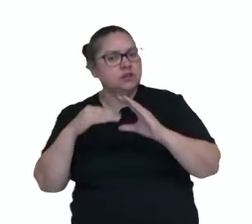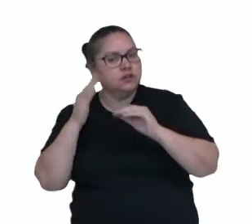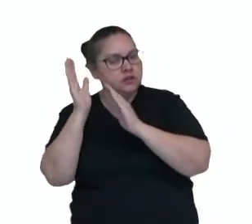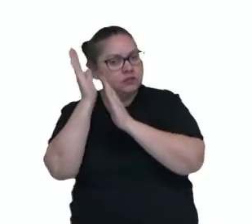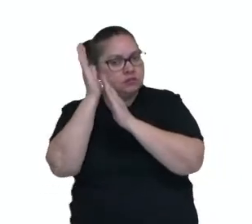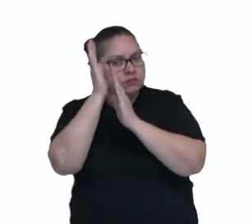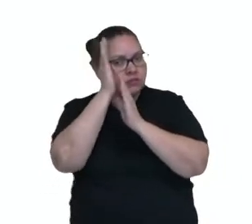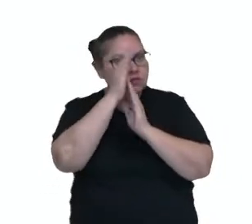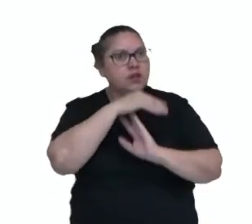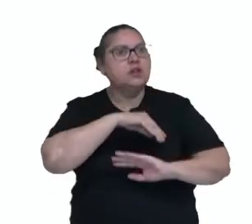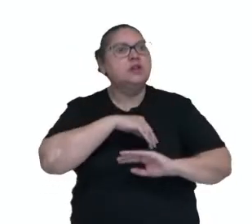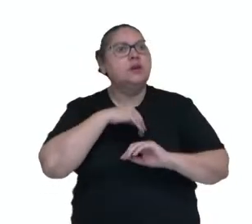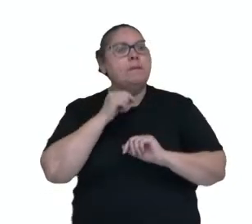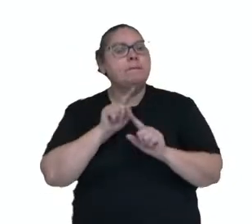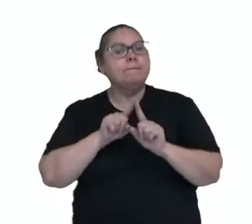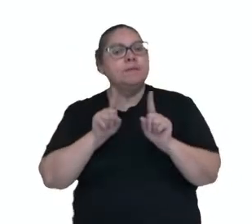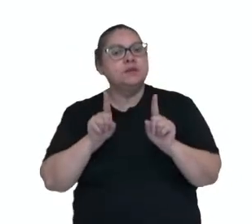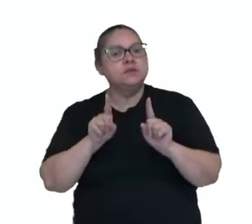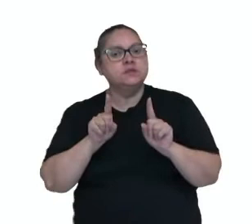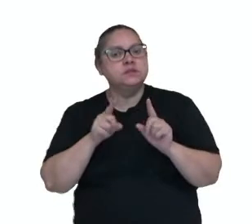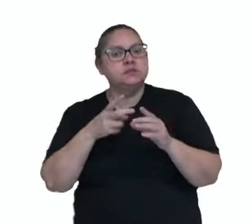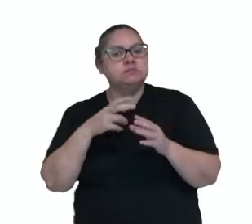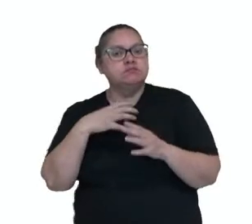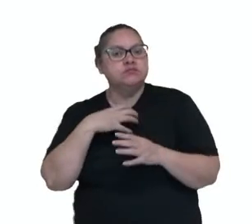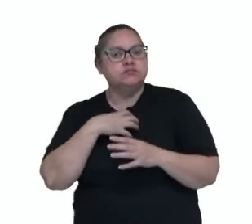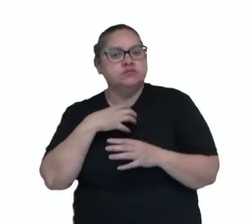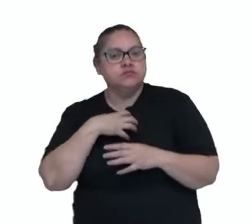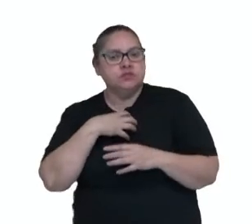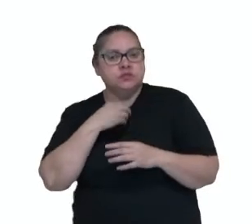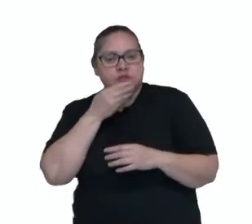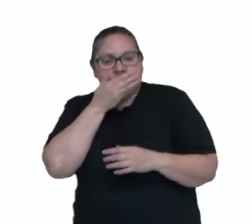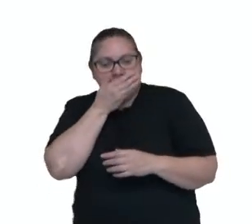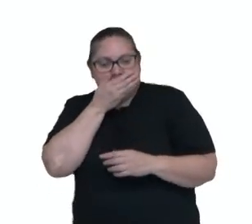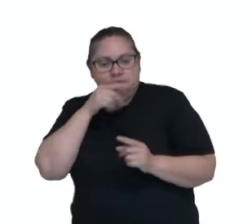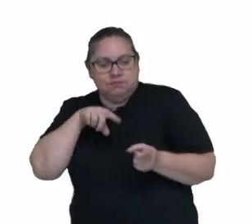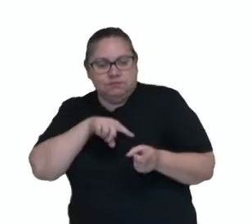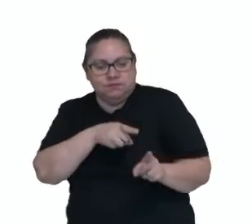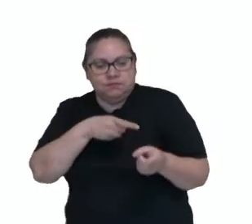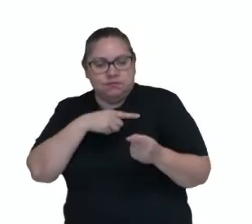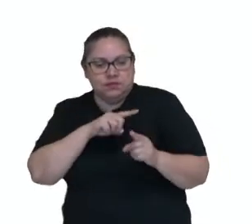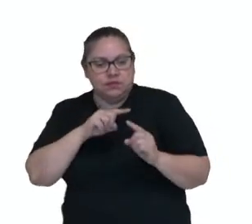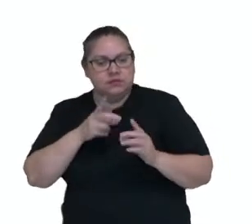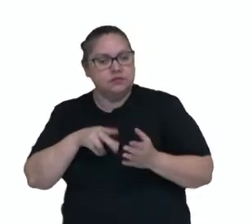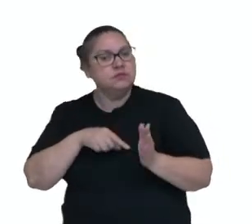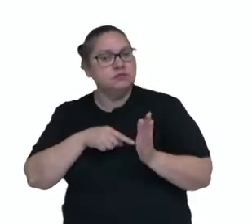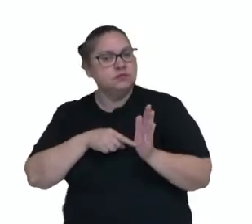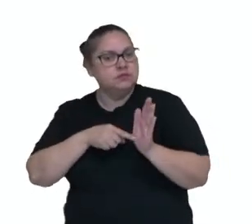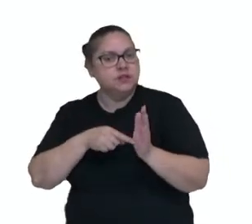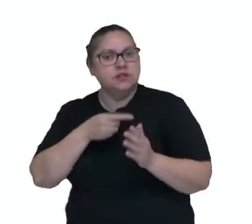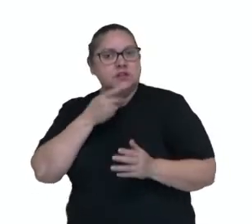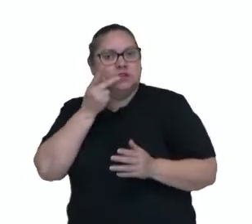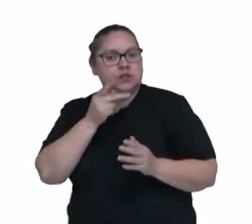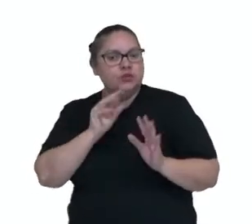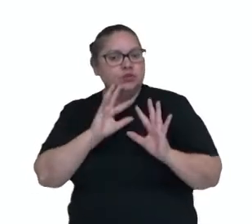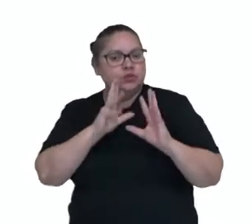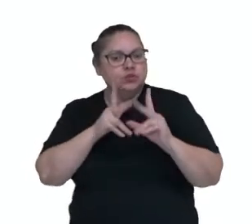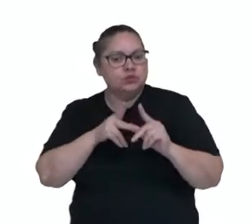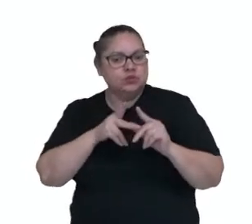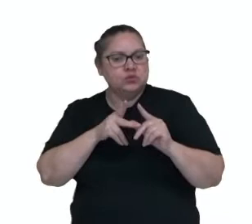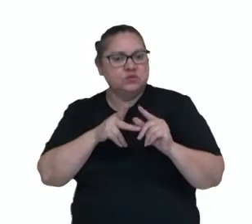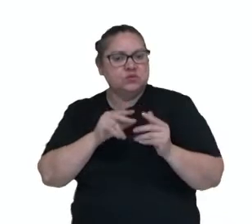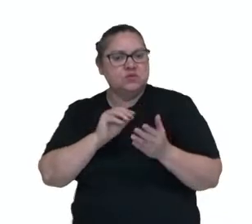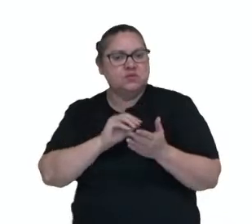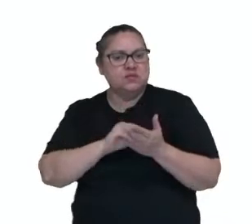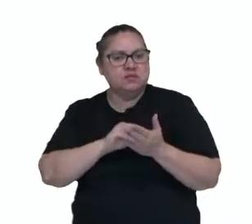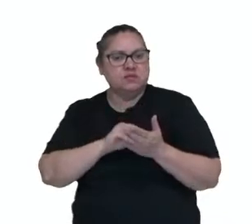louvada. Mas de forma irônica, o que ele faz? Ele elenca, ele cita todos os defeitos da